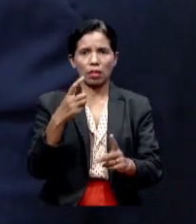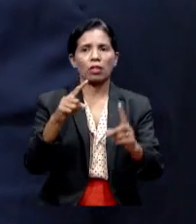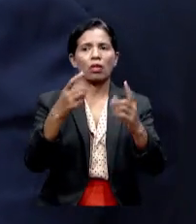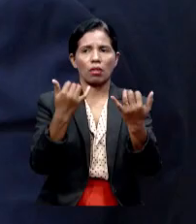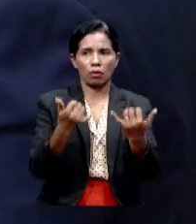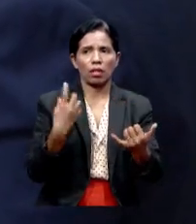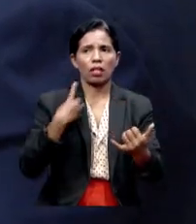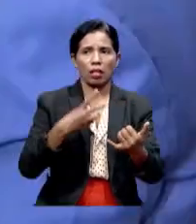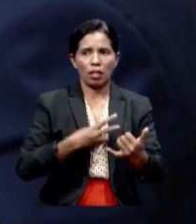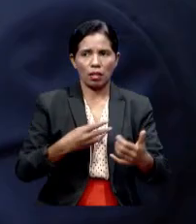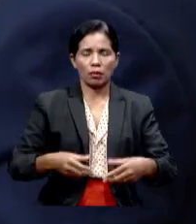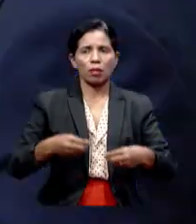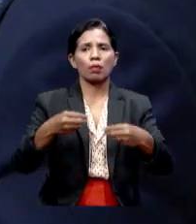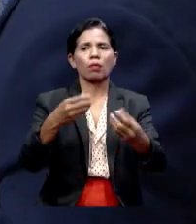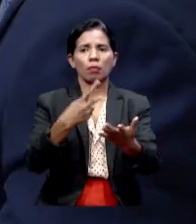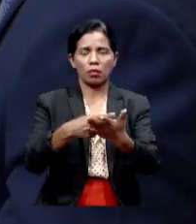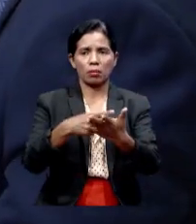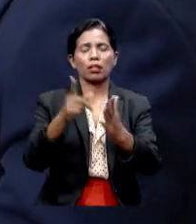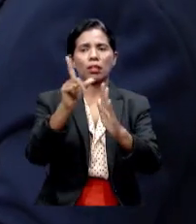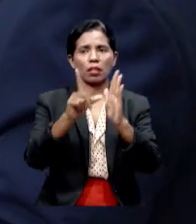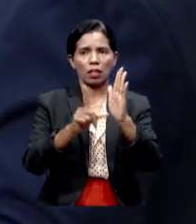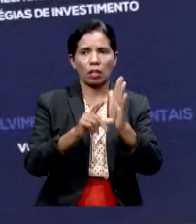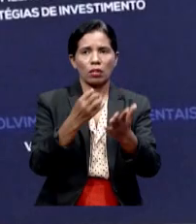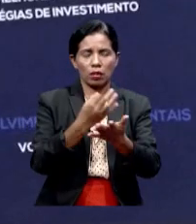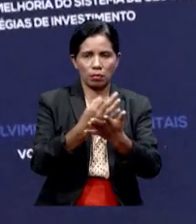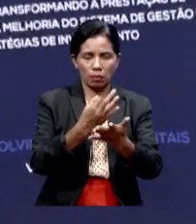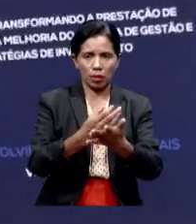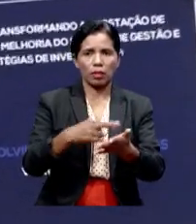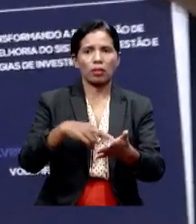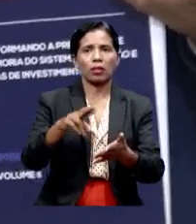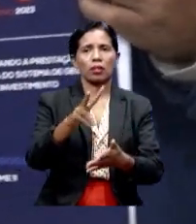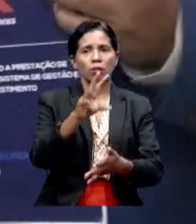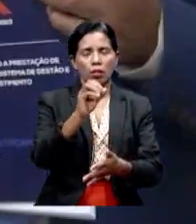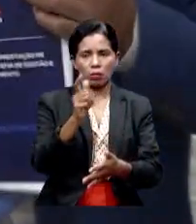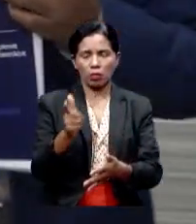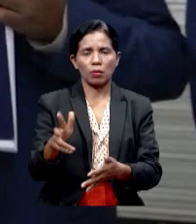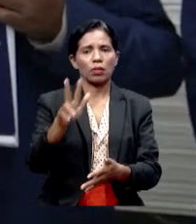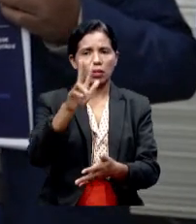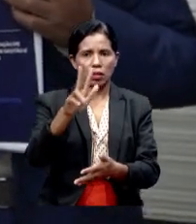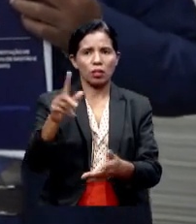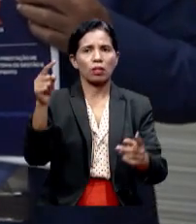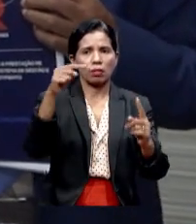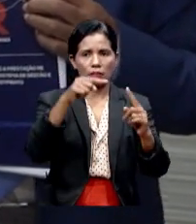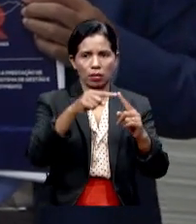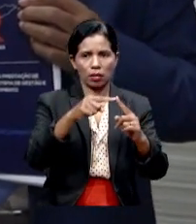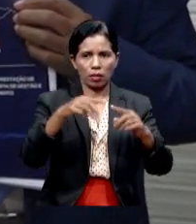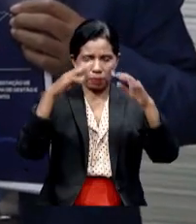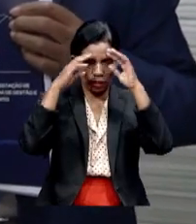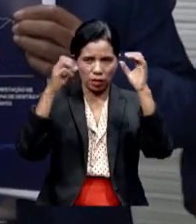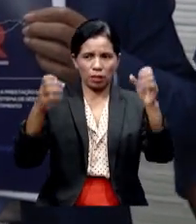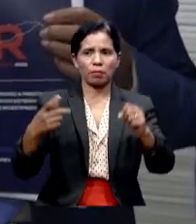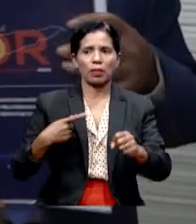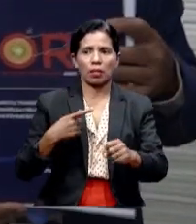mentrega proposta de lei orçamento retificativo 2023 niang mai senhor presidente do parlamento